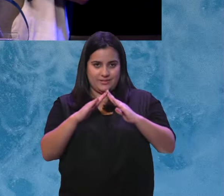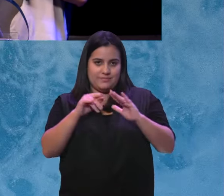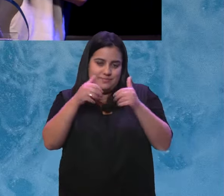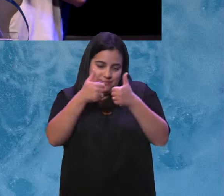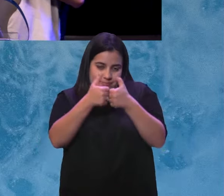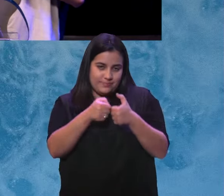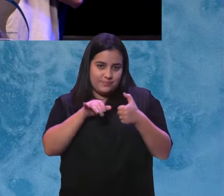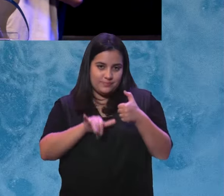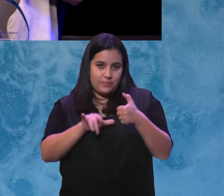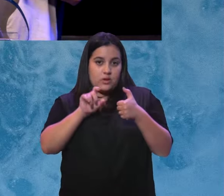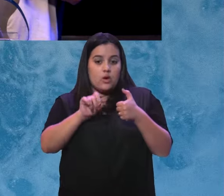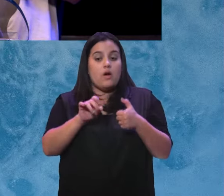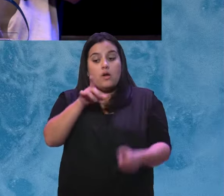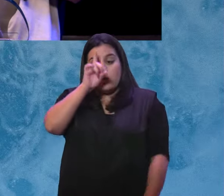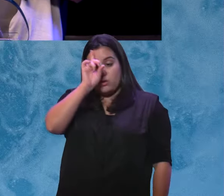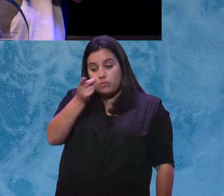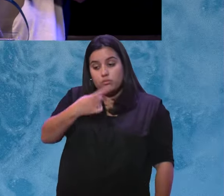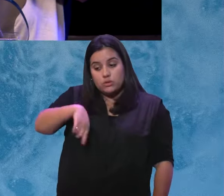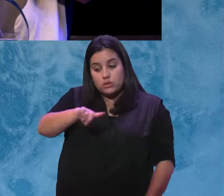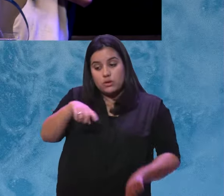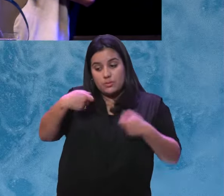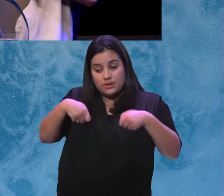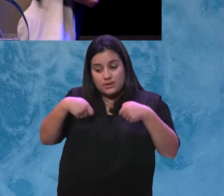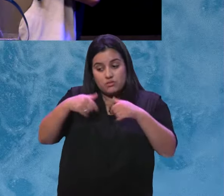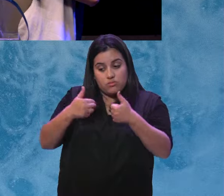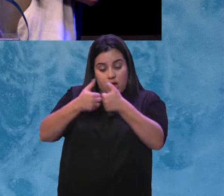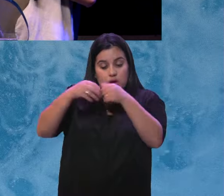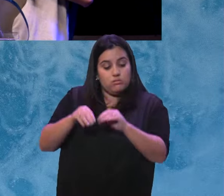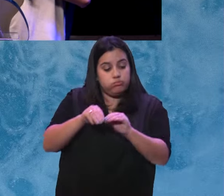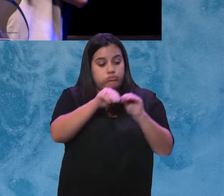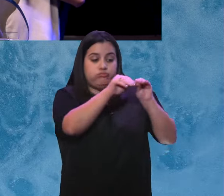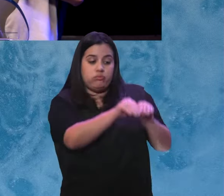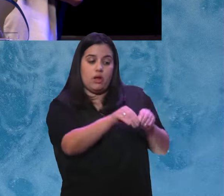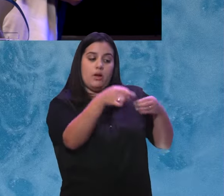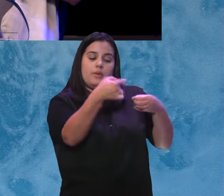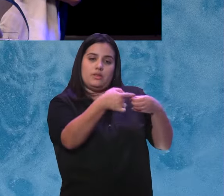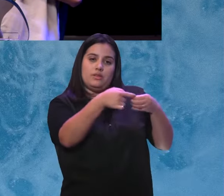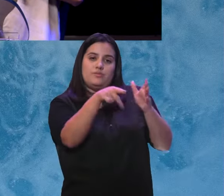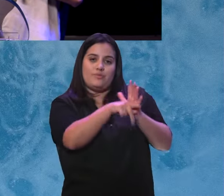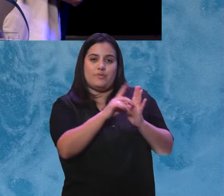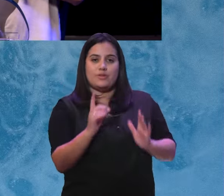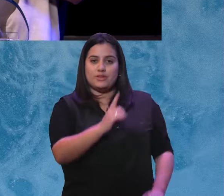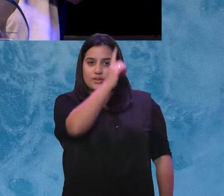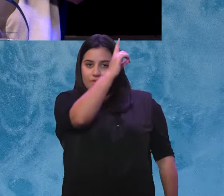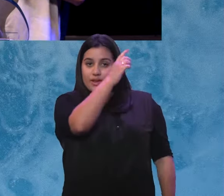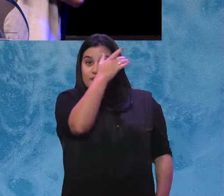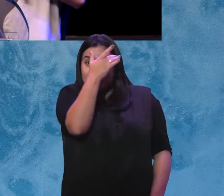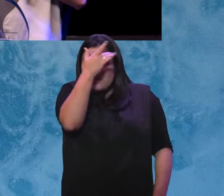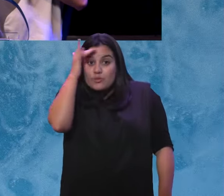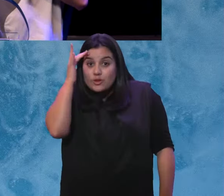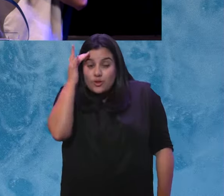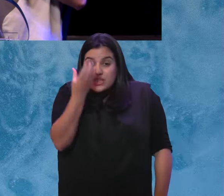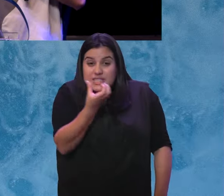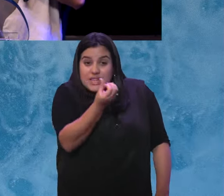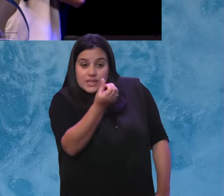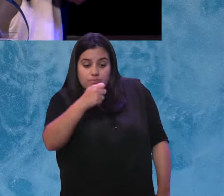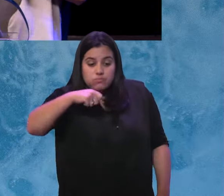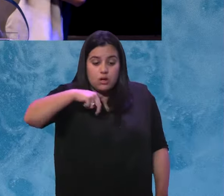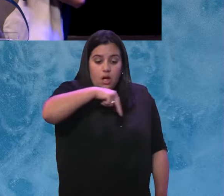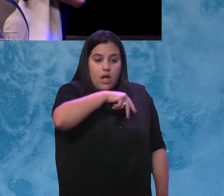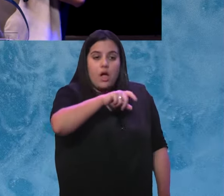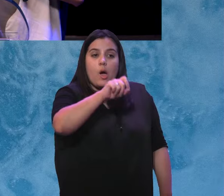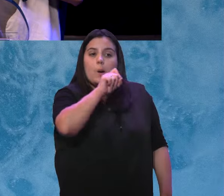levassem a arca de Deus para a cidade de Davi. Quando os que carregavam a arca do Senhor davam 6 passos, eles sacrificavam um